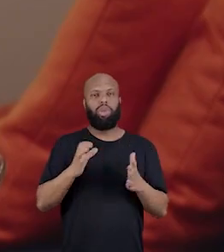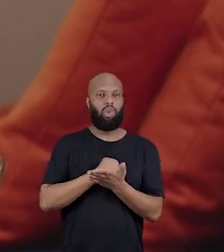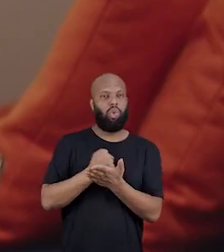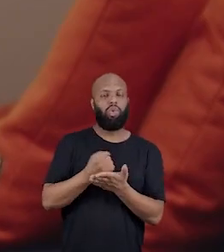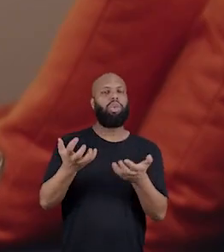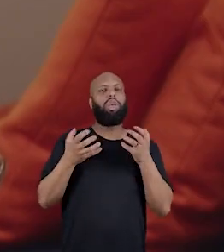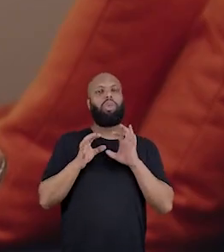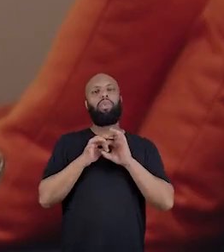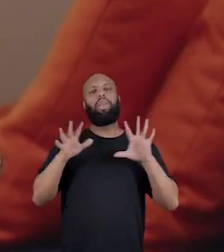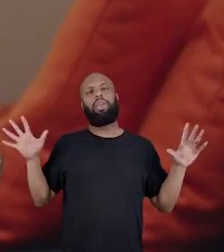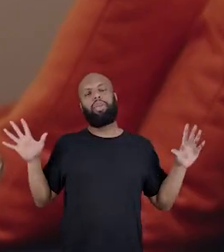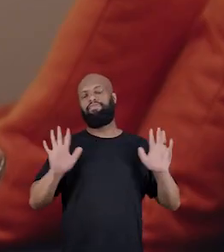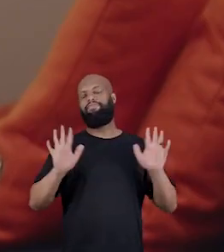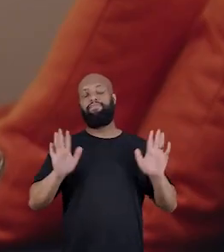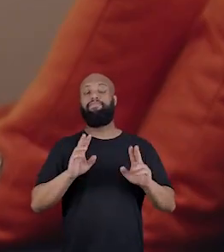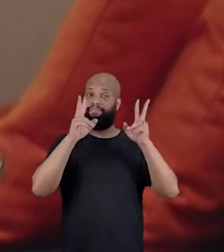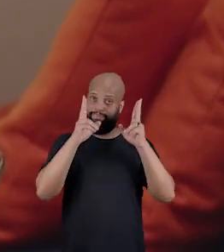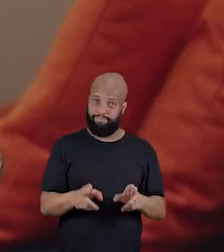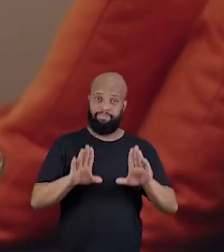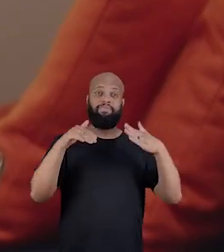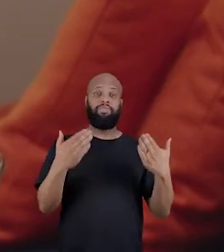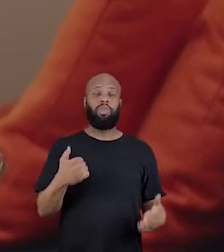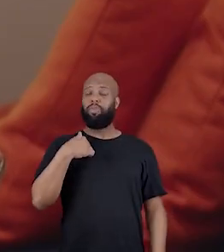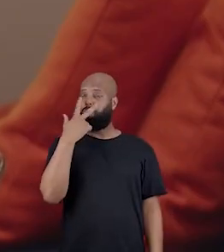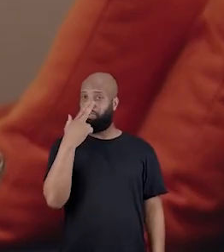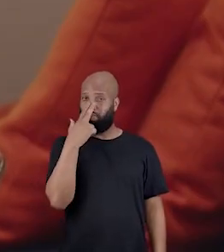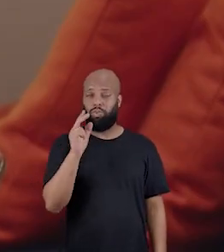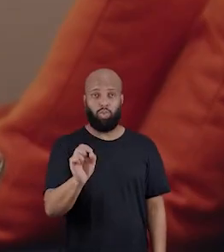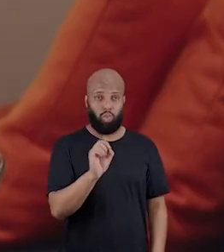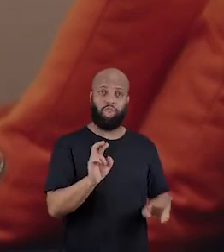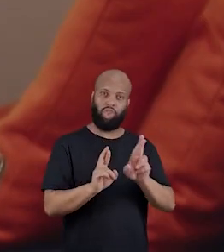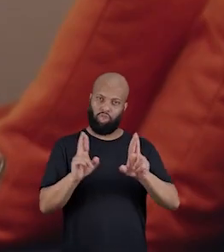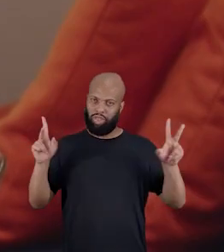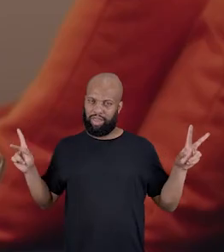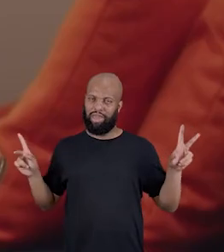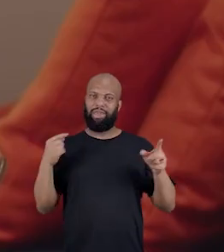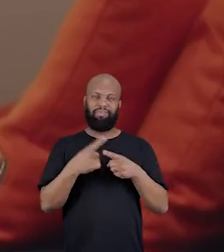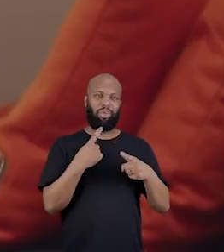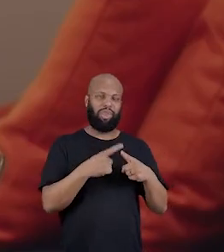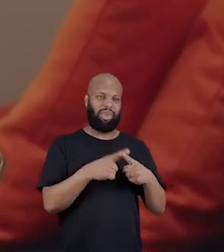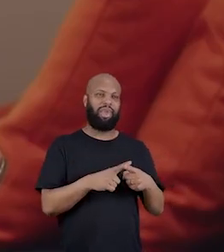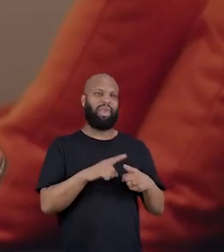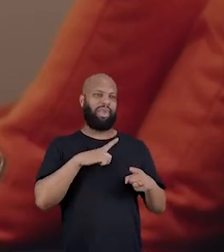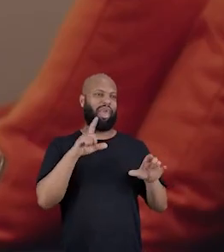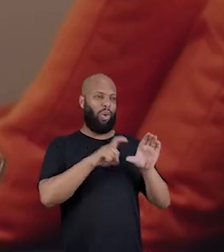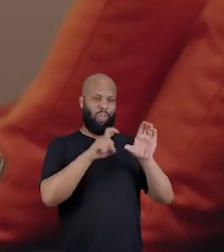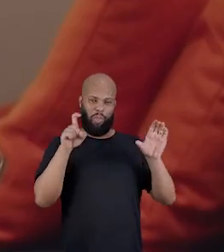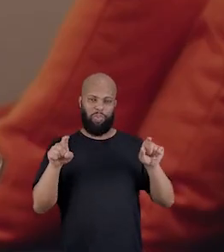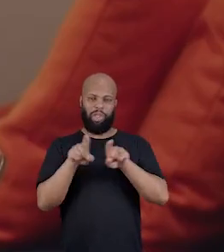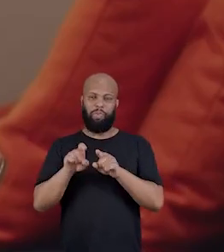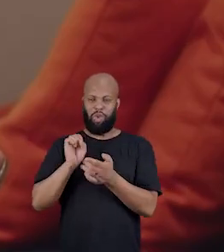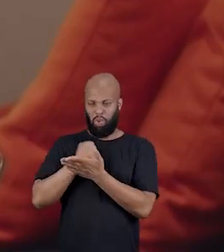comando e controle, então eu quero tudo livre e caos. Não, é a mesma coisa o erro. Então, mas eu acho que diferente acho que a autonomia e